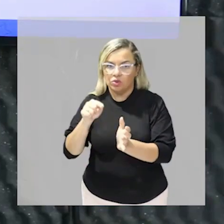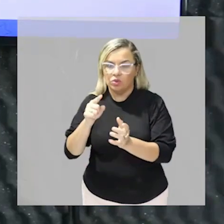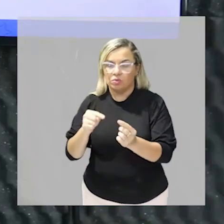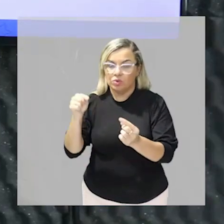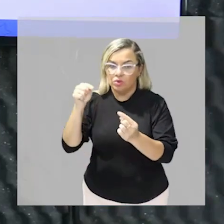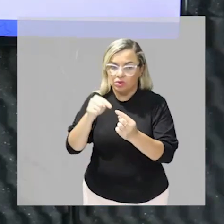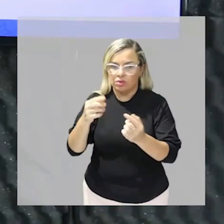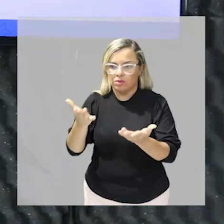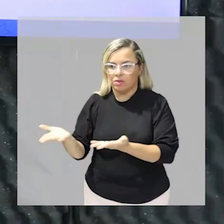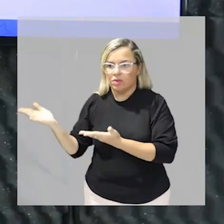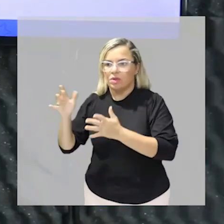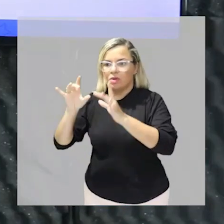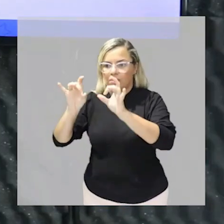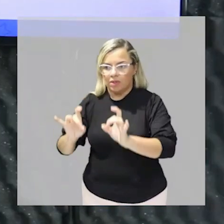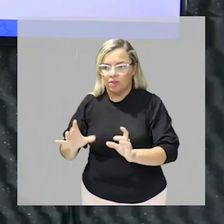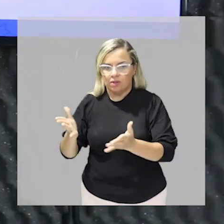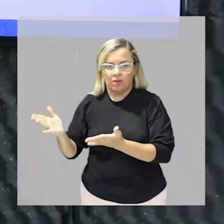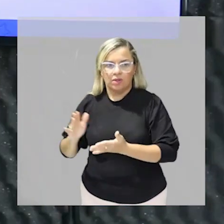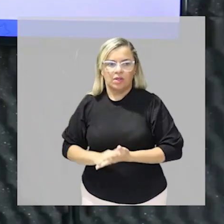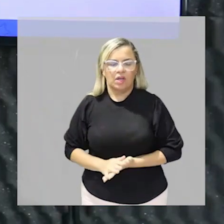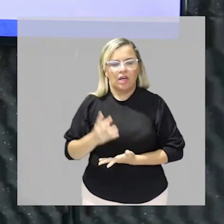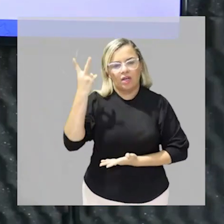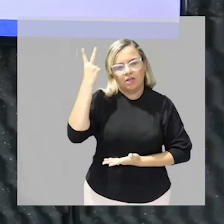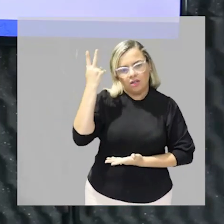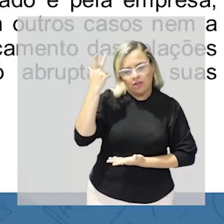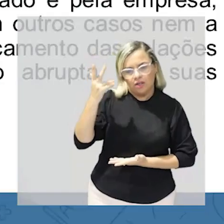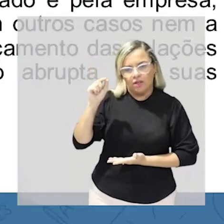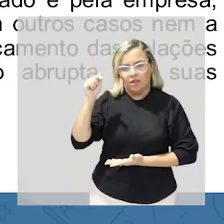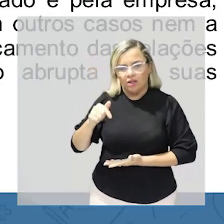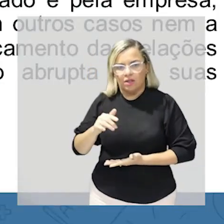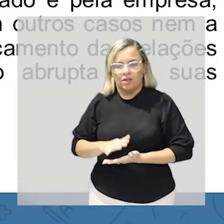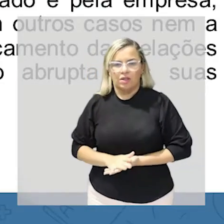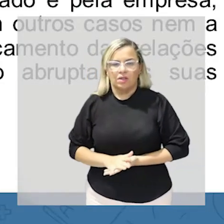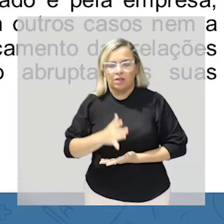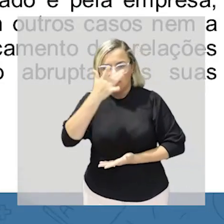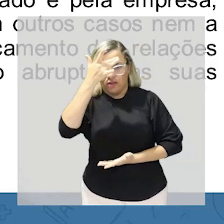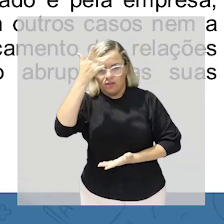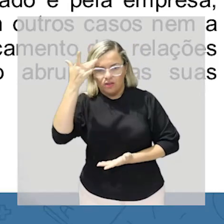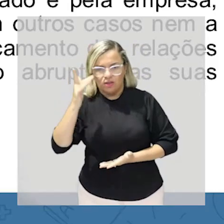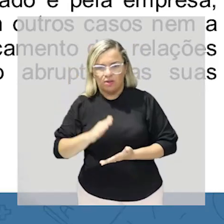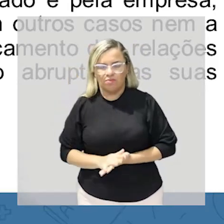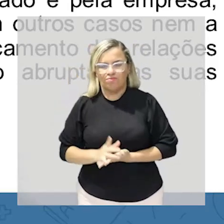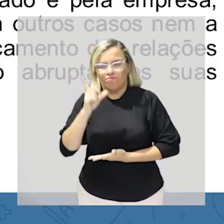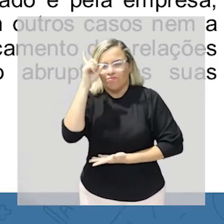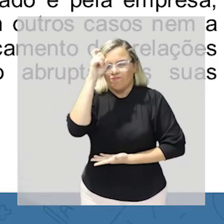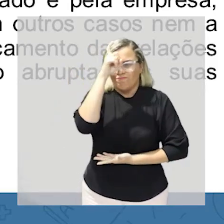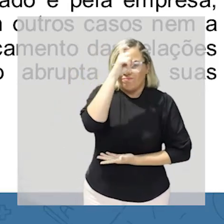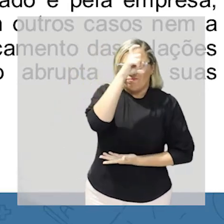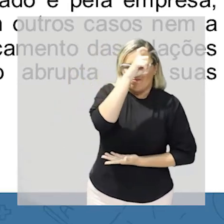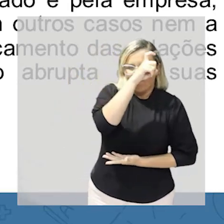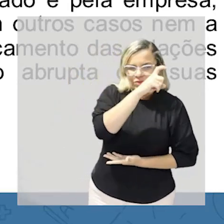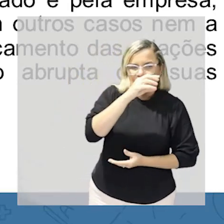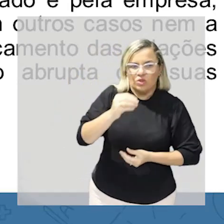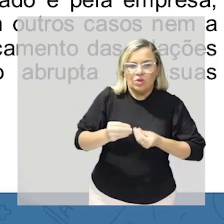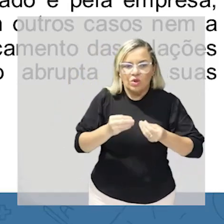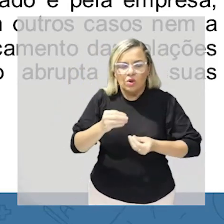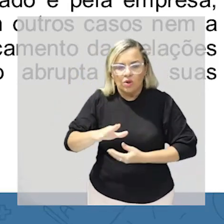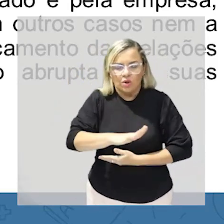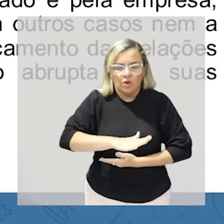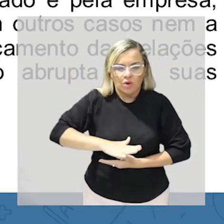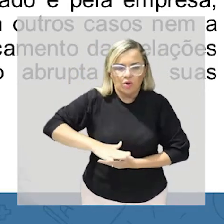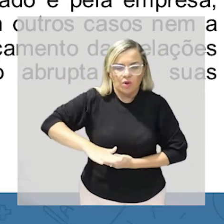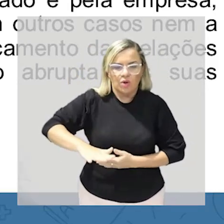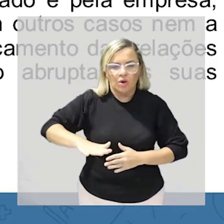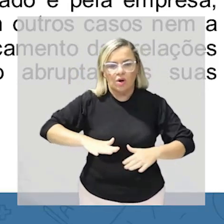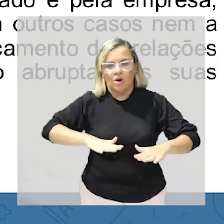estes sujeitos têm encontrado grande dificuldade de reproduzir suas dinâmicas territoriais